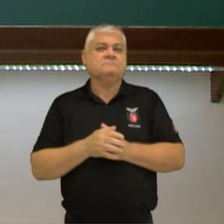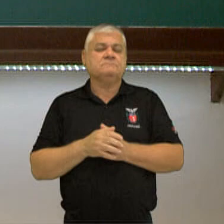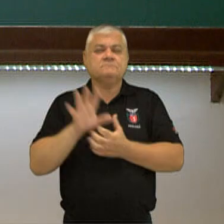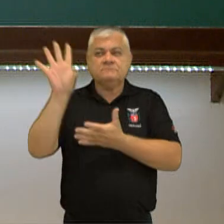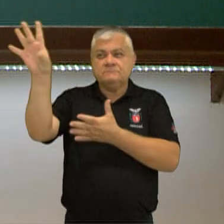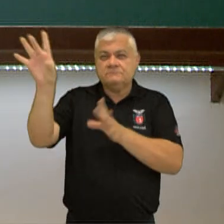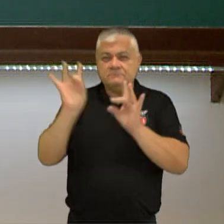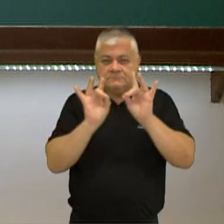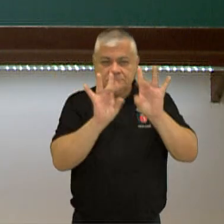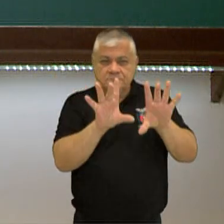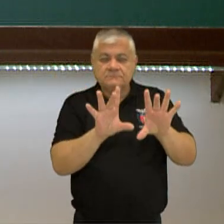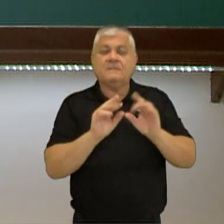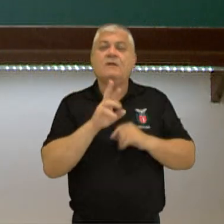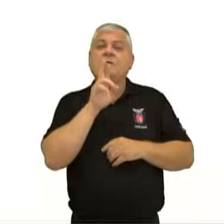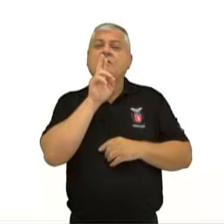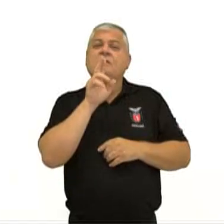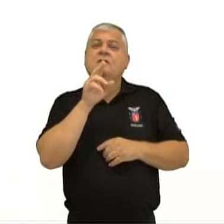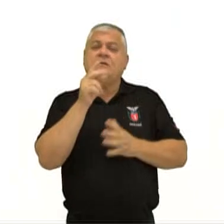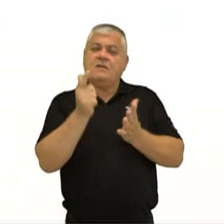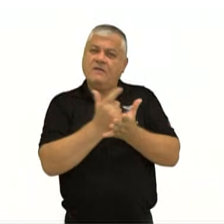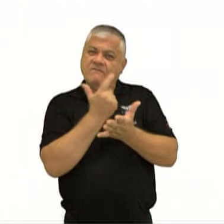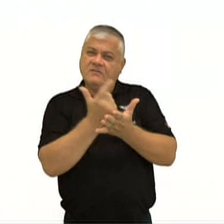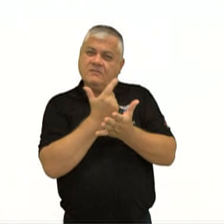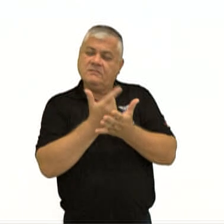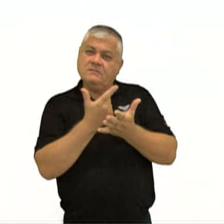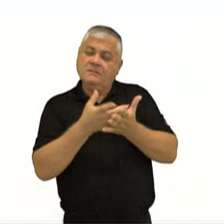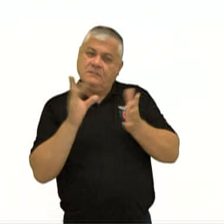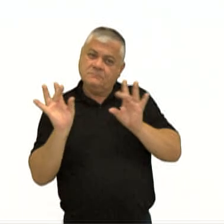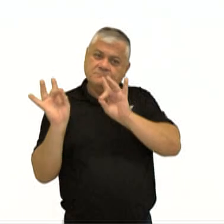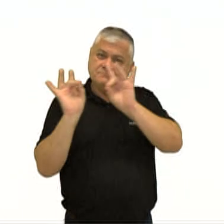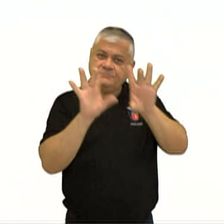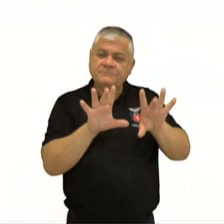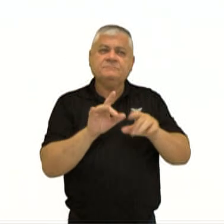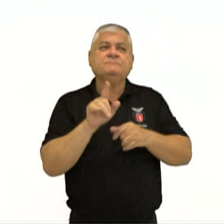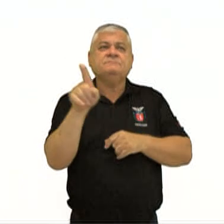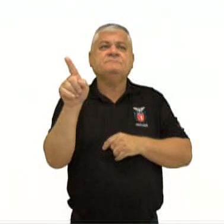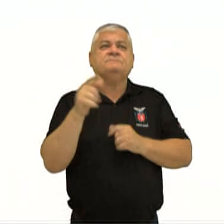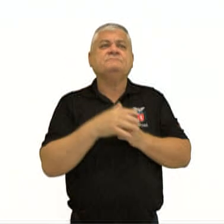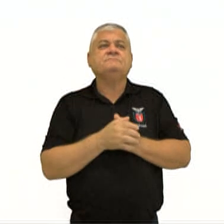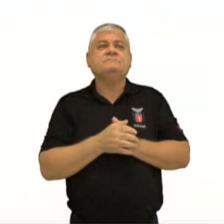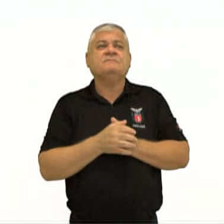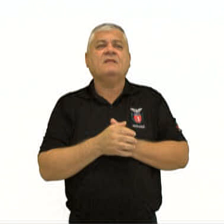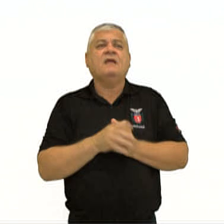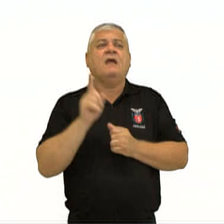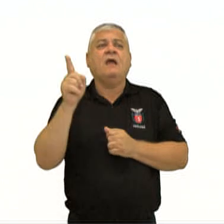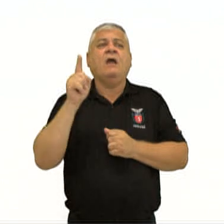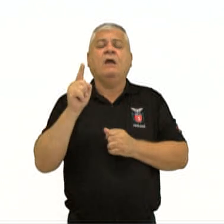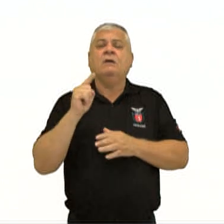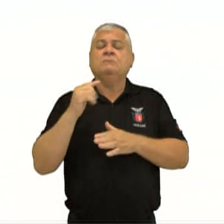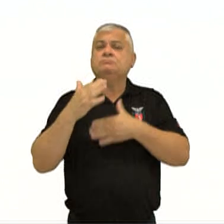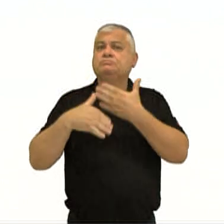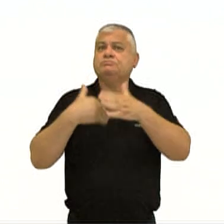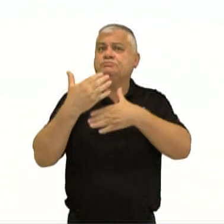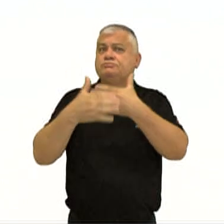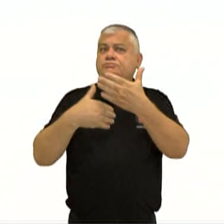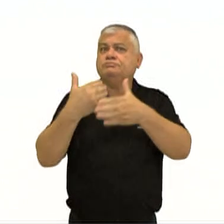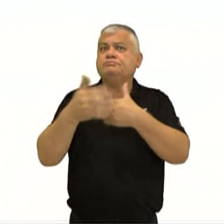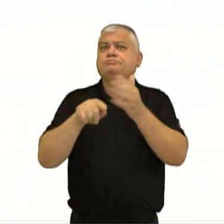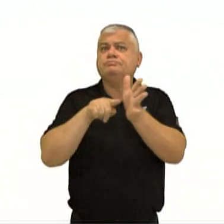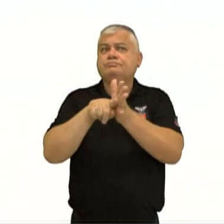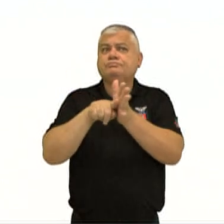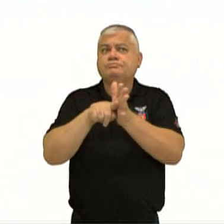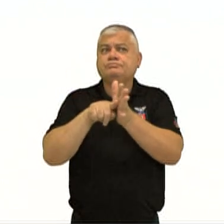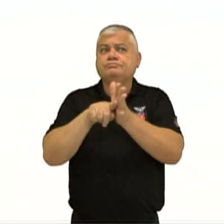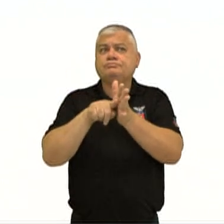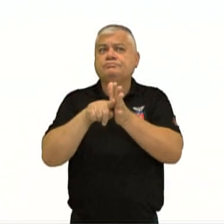uma reportagem, aonde diz o seguinte, a Siemens Energy avança em iniciativas de